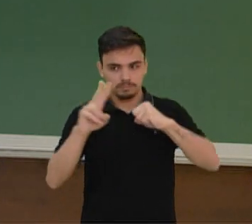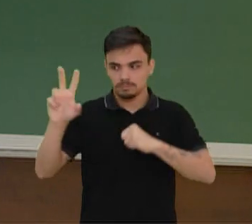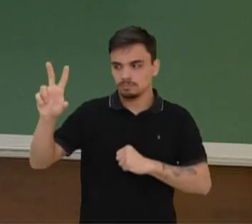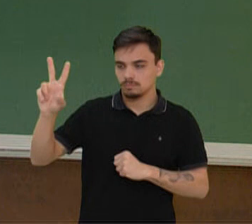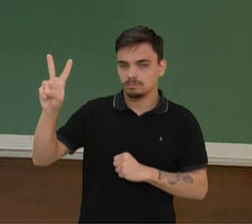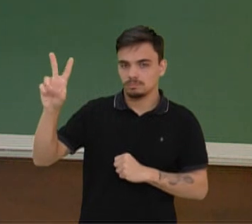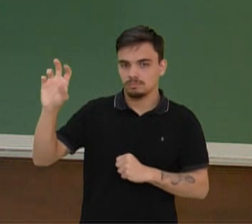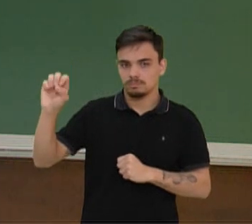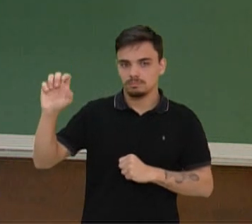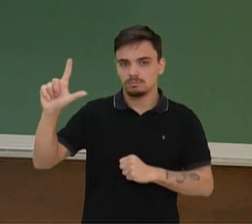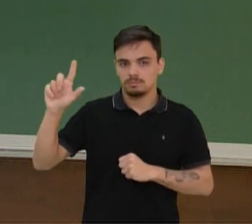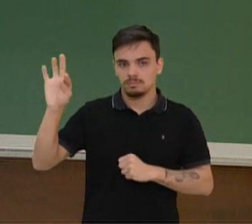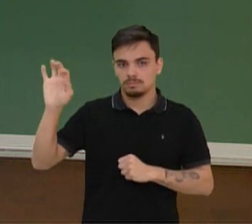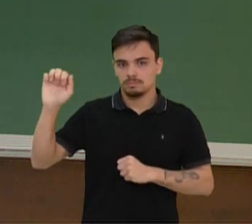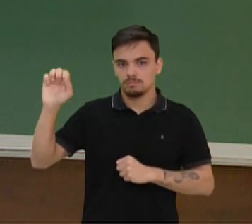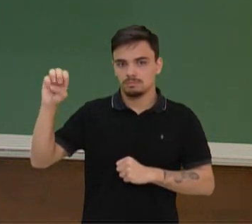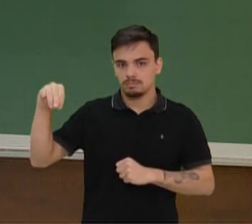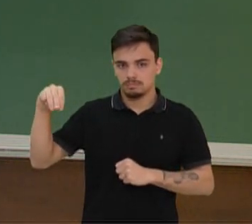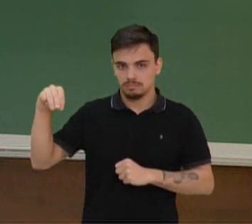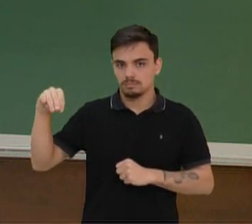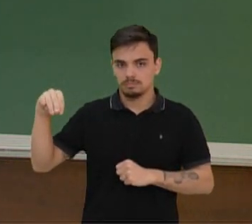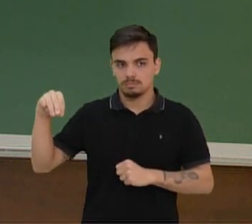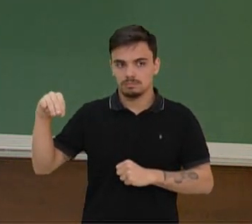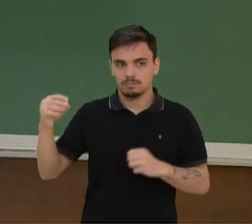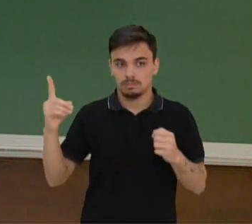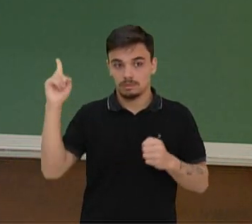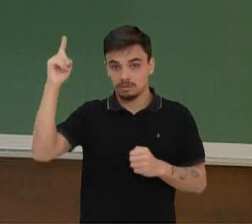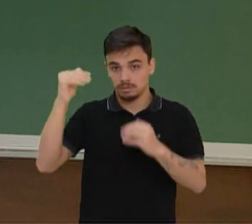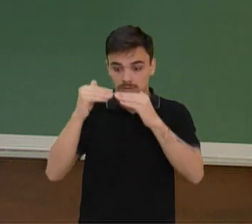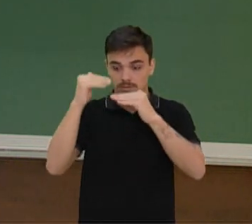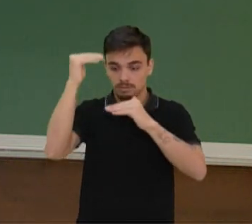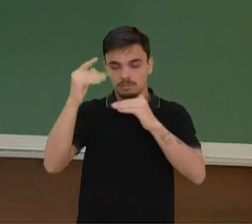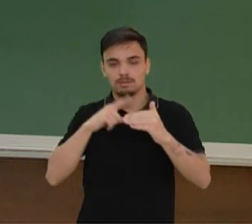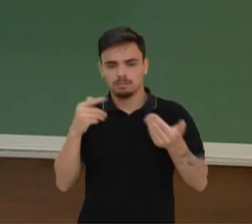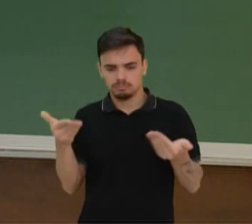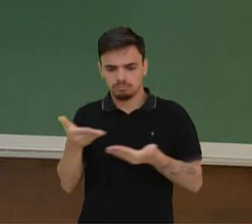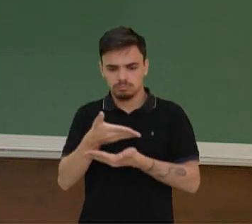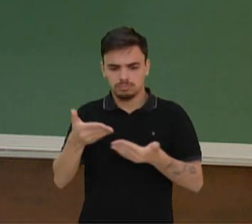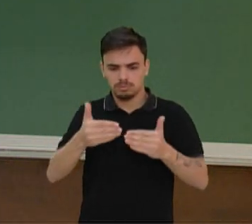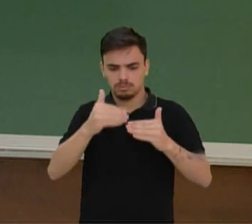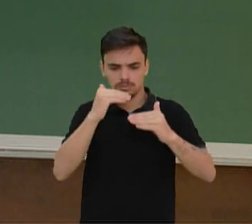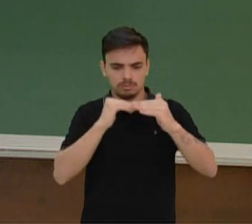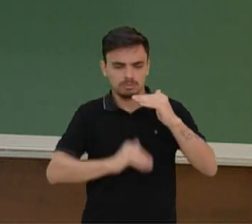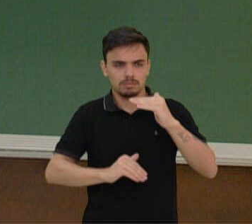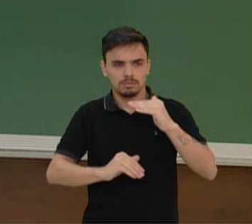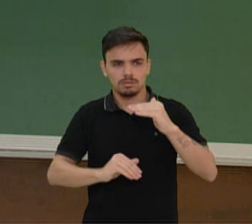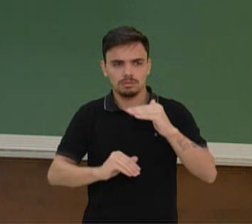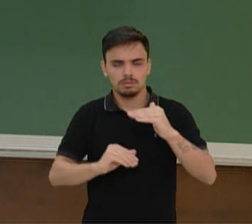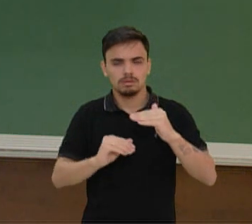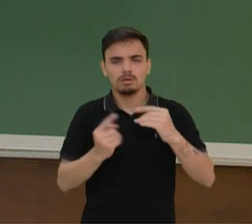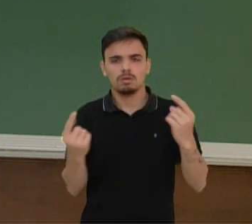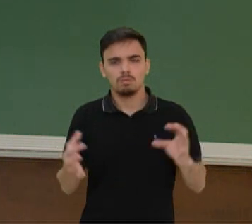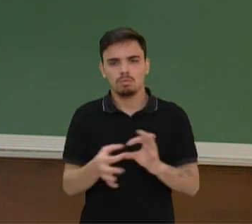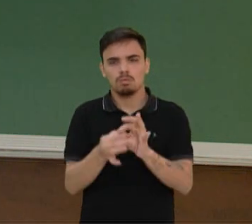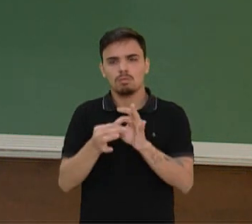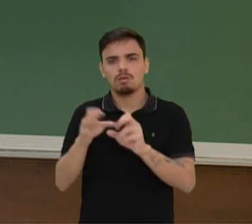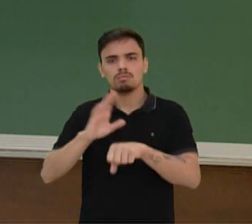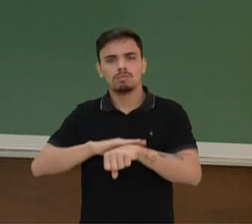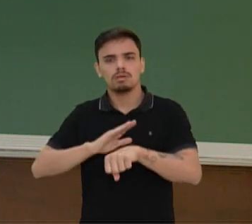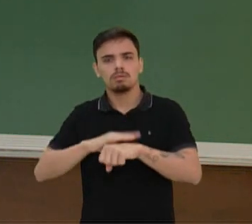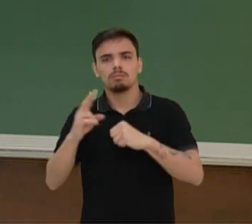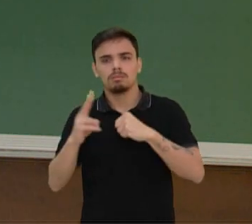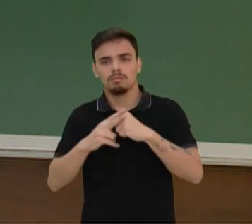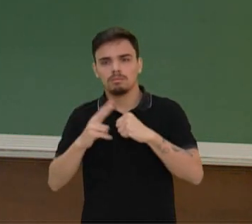voltam, né? Que aqui ele está flexionado, mas aqui não. O verbo voltar está empregado em qual tempo